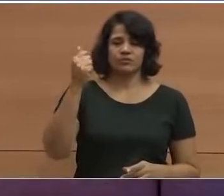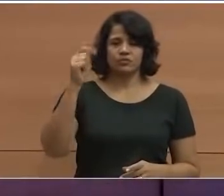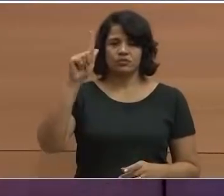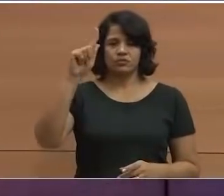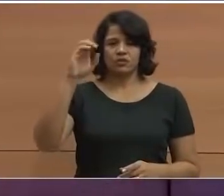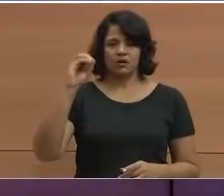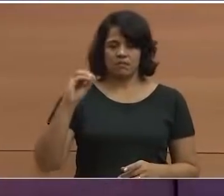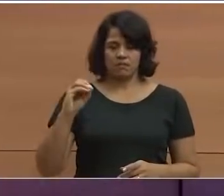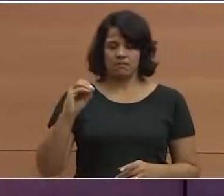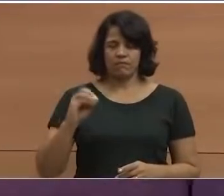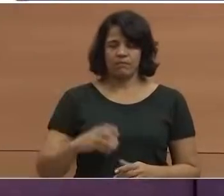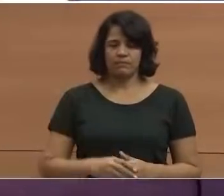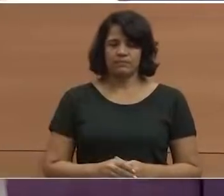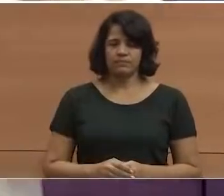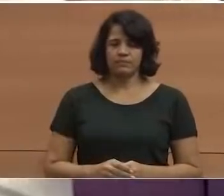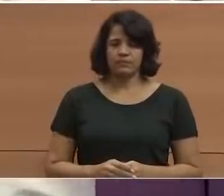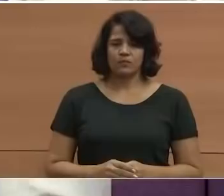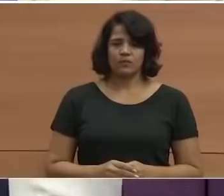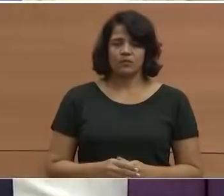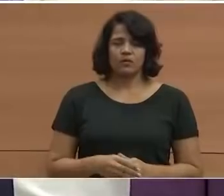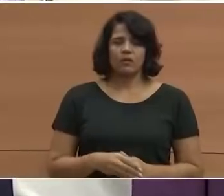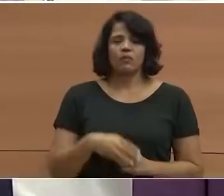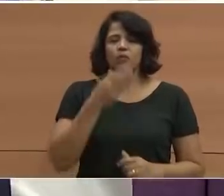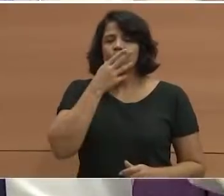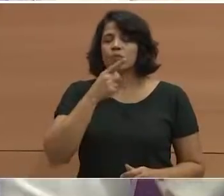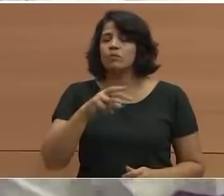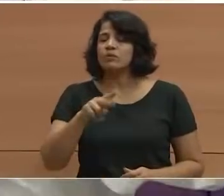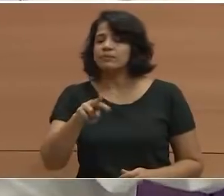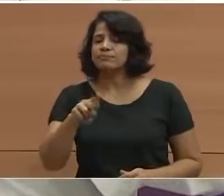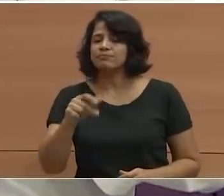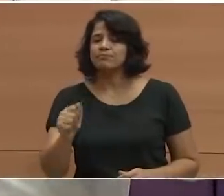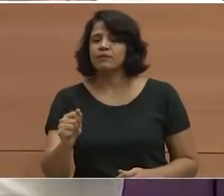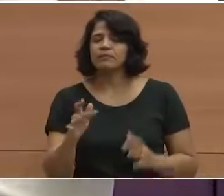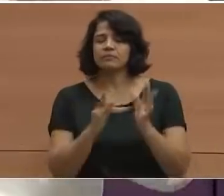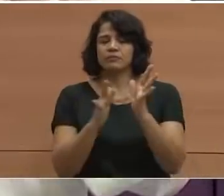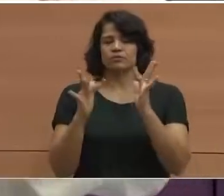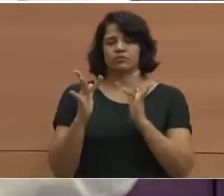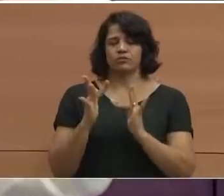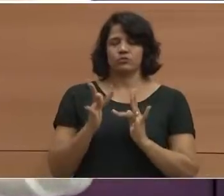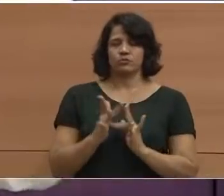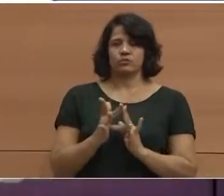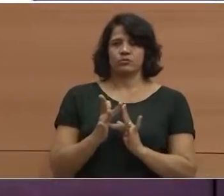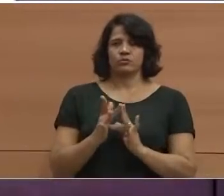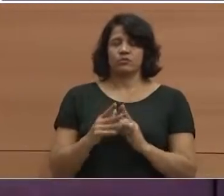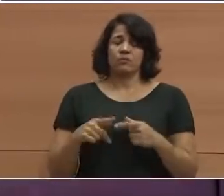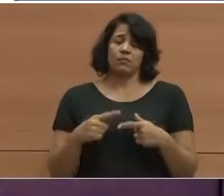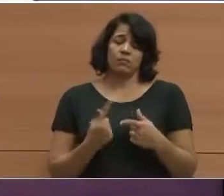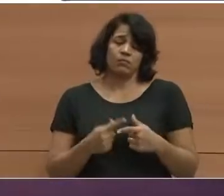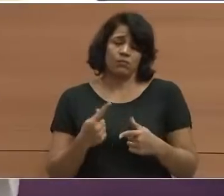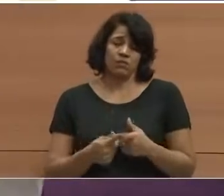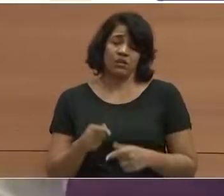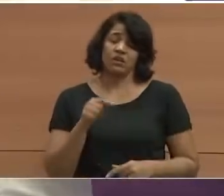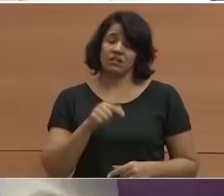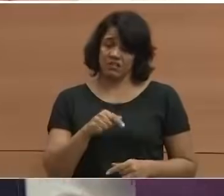homem de Deus, né? Um homem que era zeloso da lei, um homem tal. E ele era